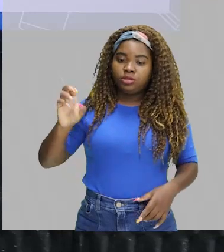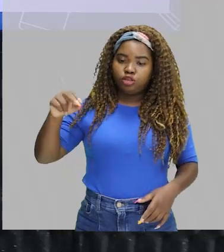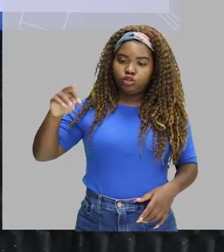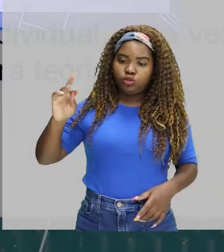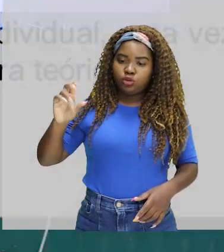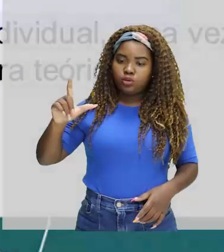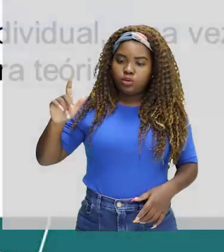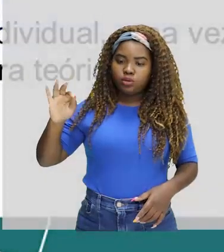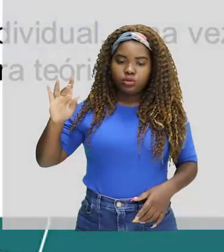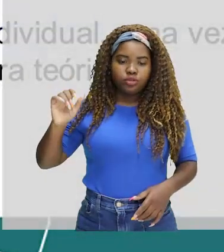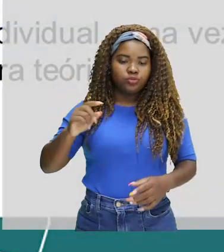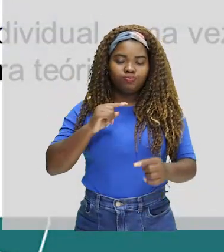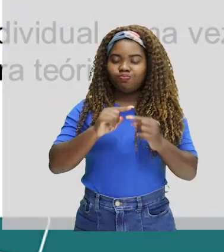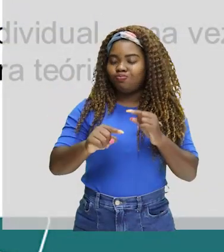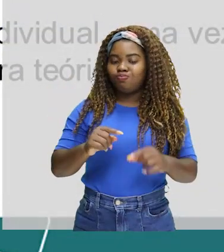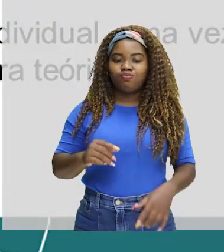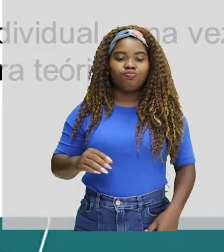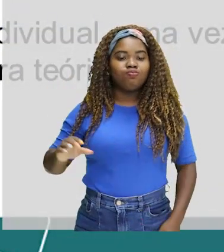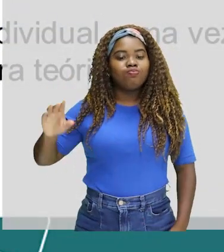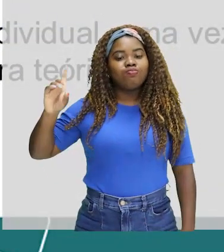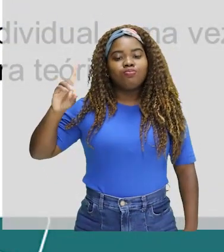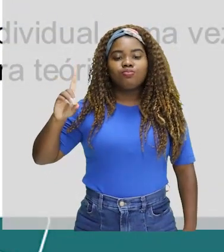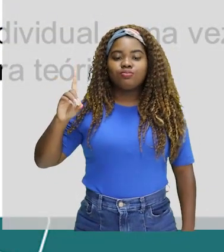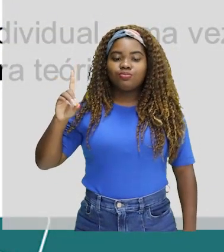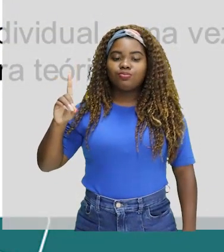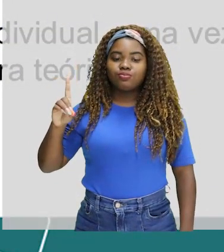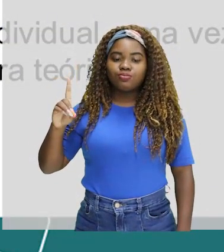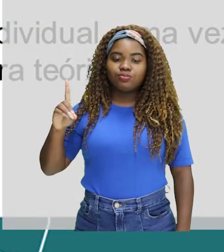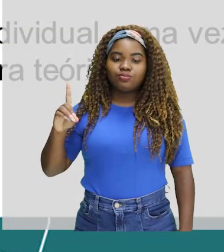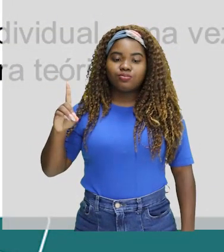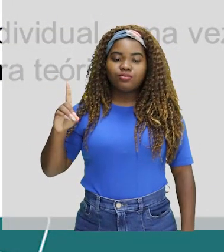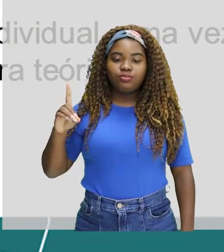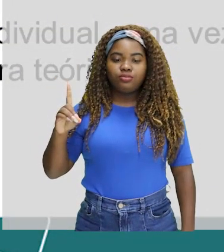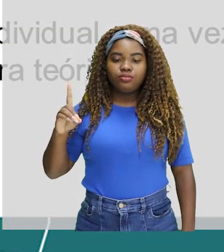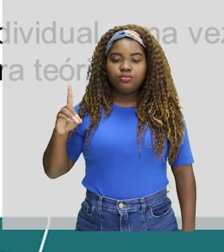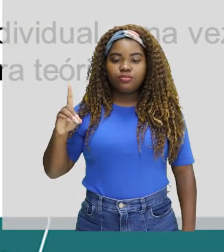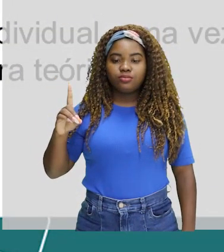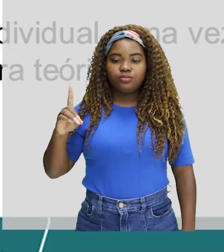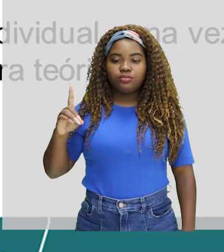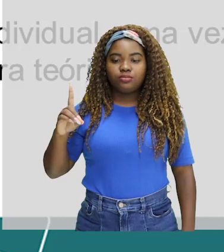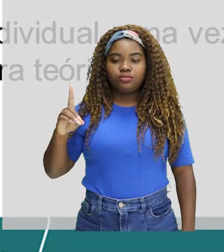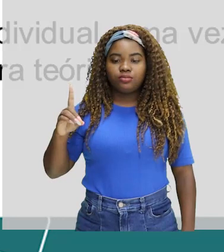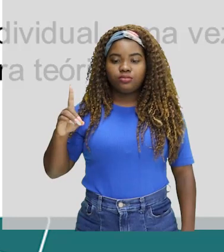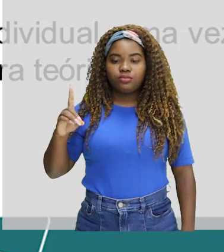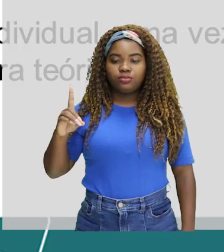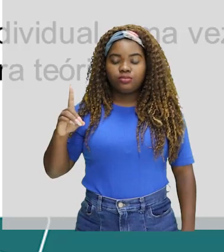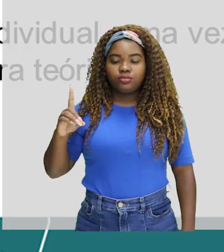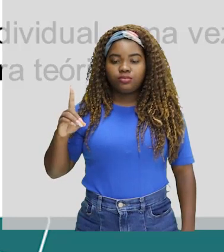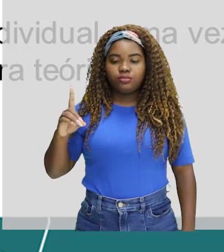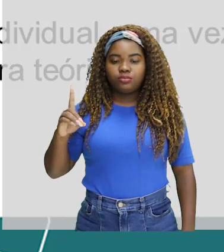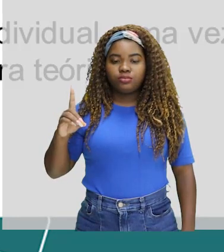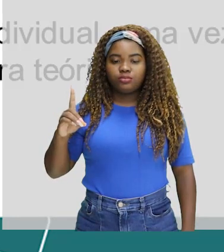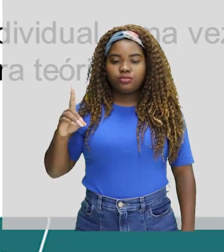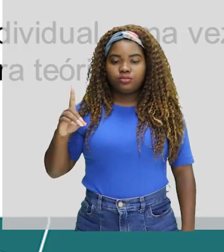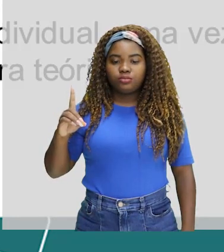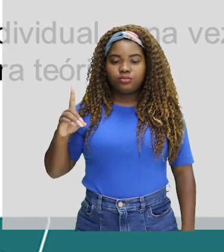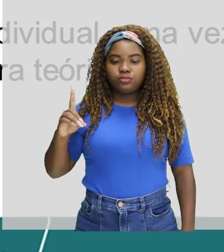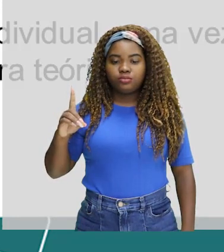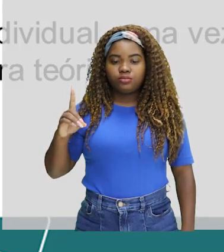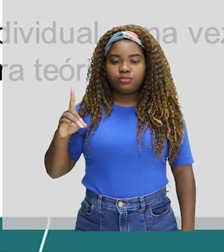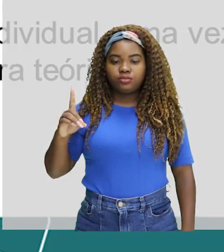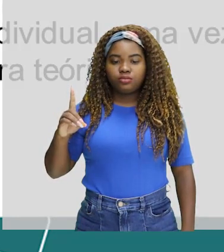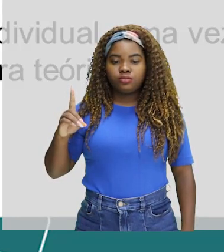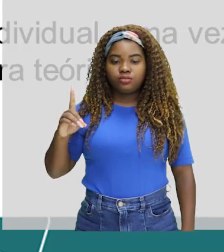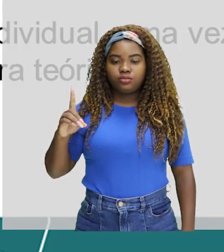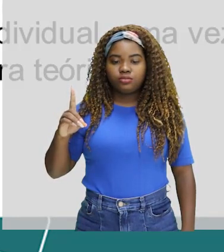Aqui. Letra D. A ética utilitarista opera na perspectiva de um agir com consequências coletivas,